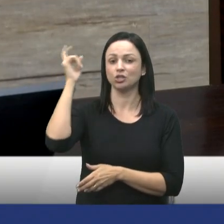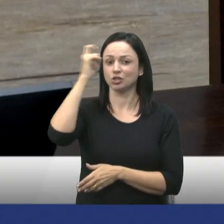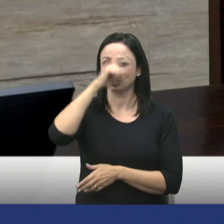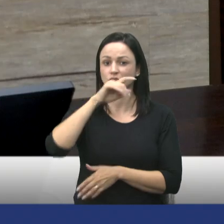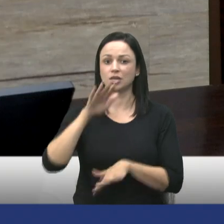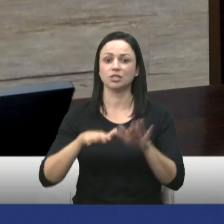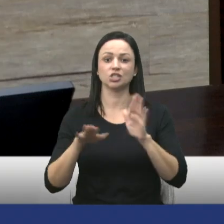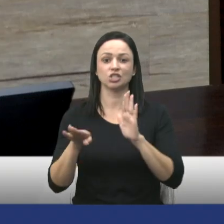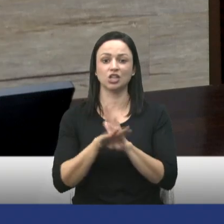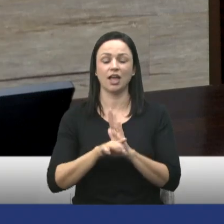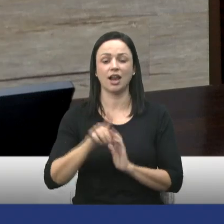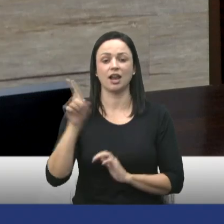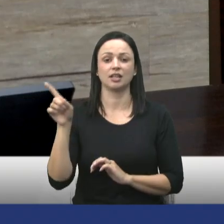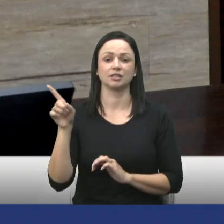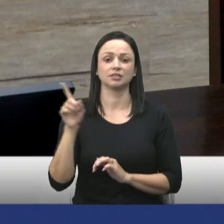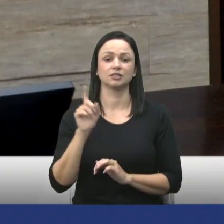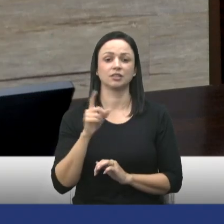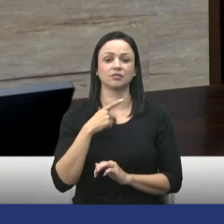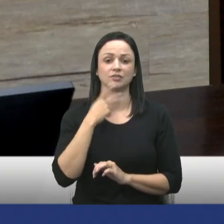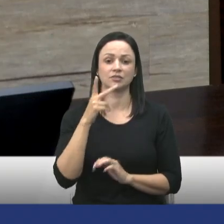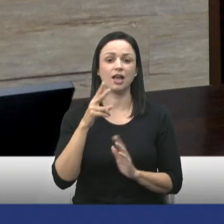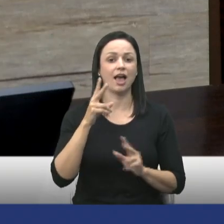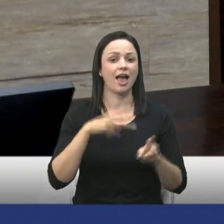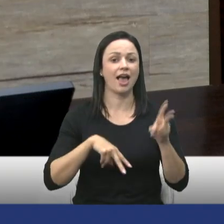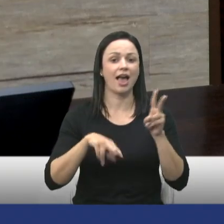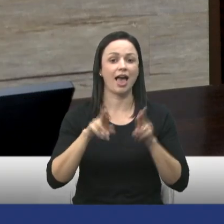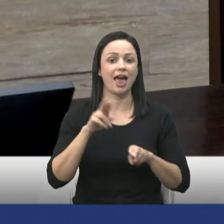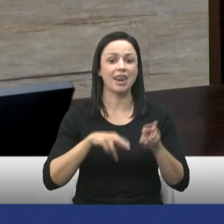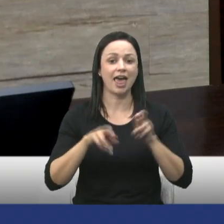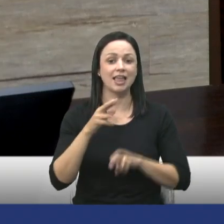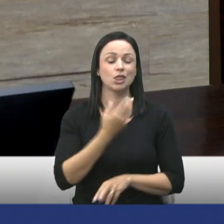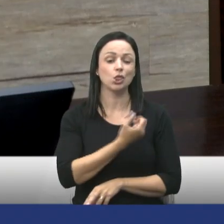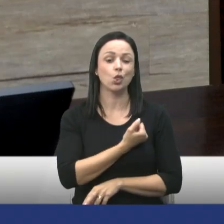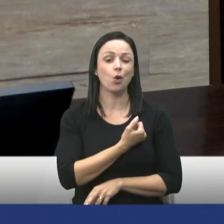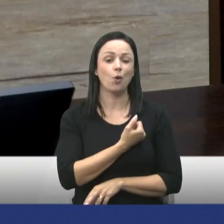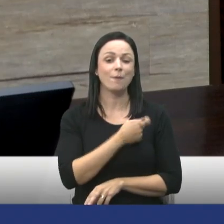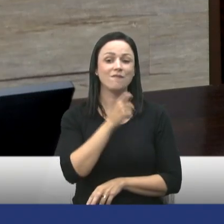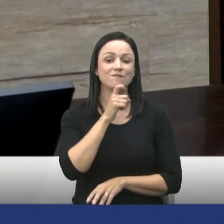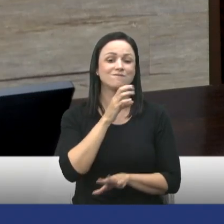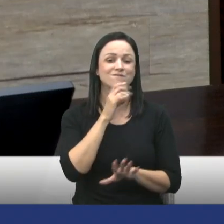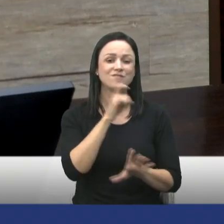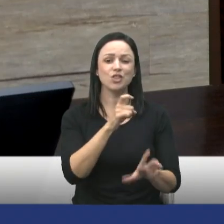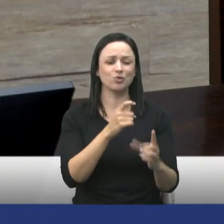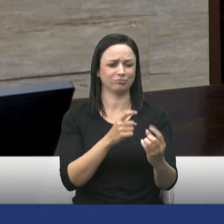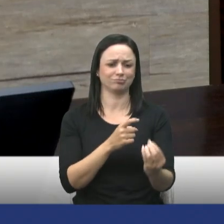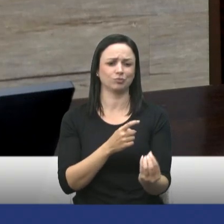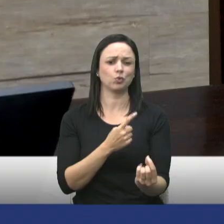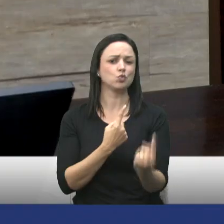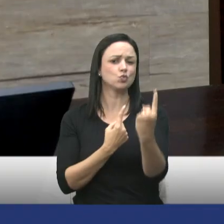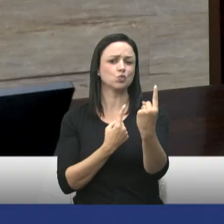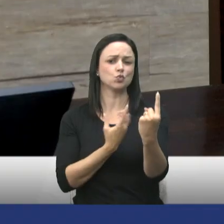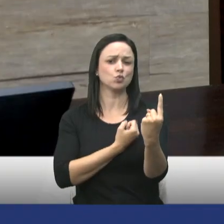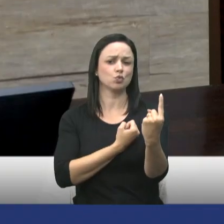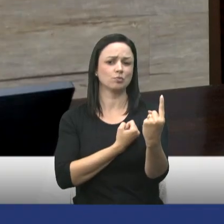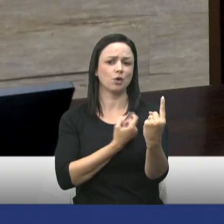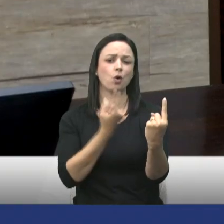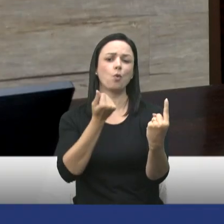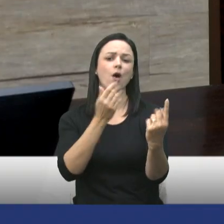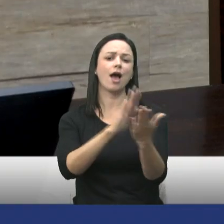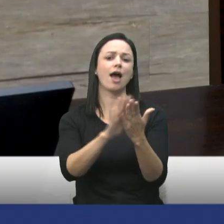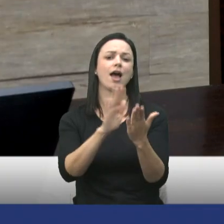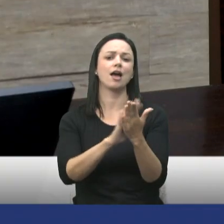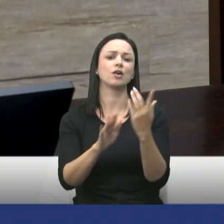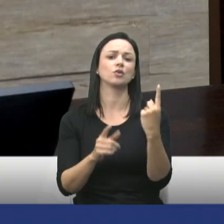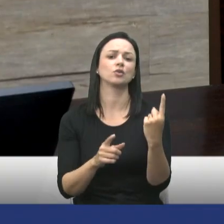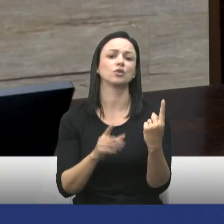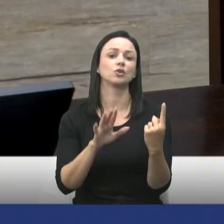gente chega lá, é o que eu falo, análise de número frio. Então, quanto que você gastou? Agora não, qual